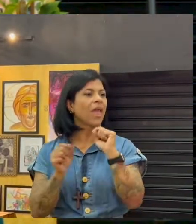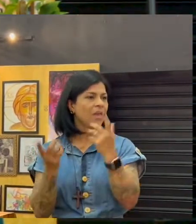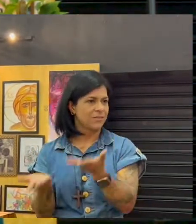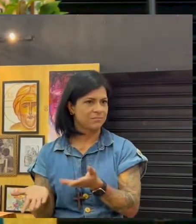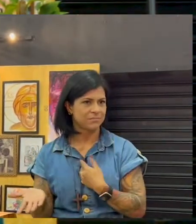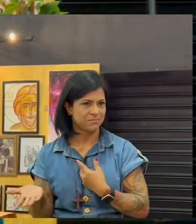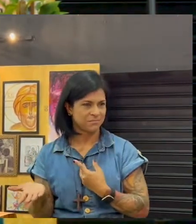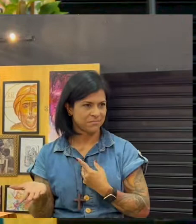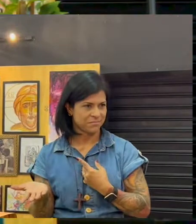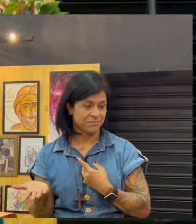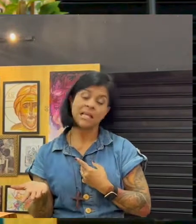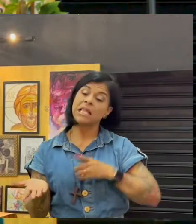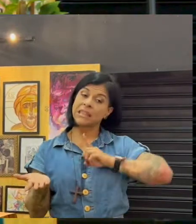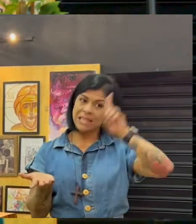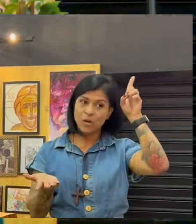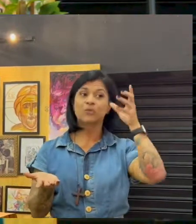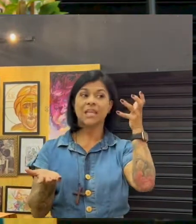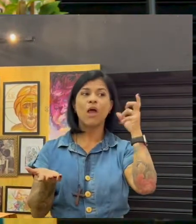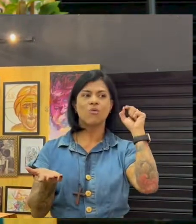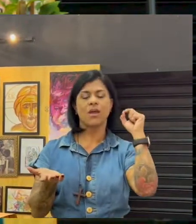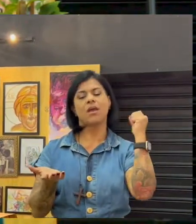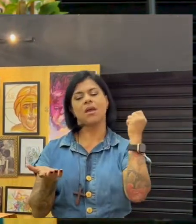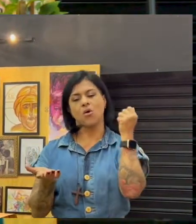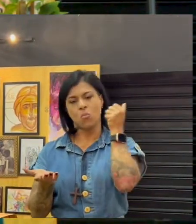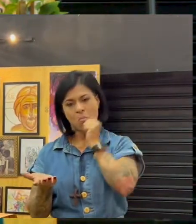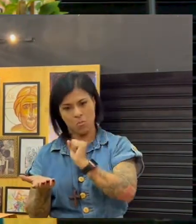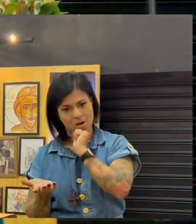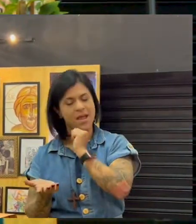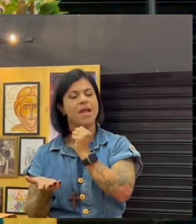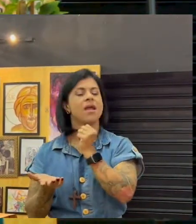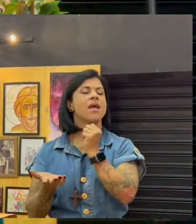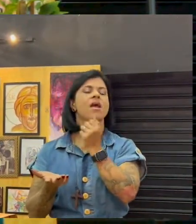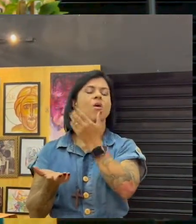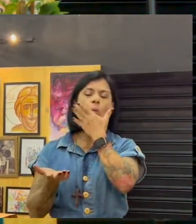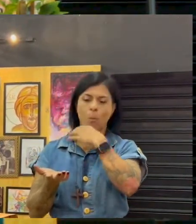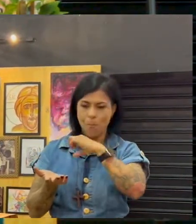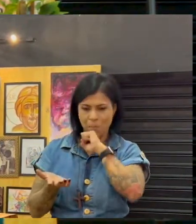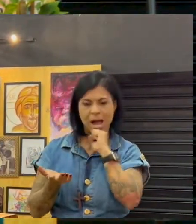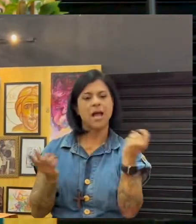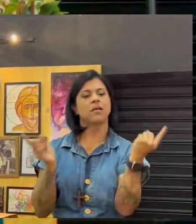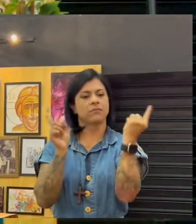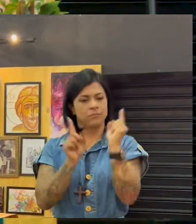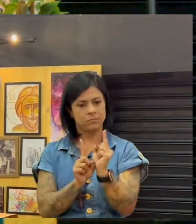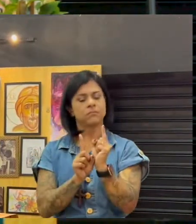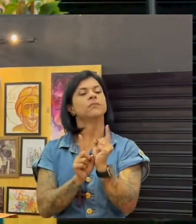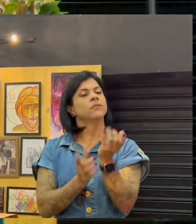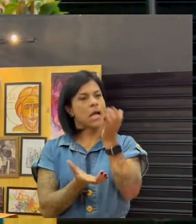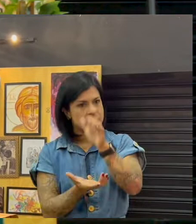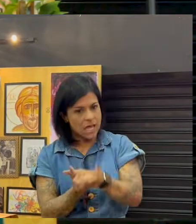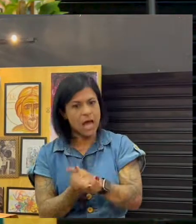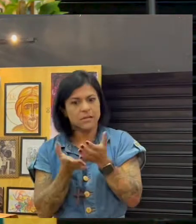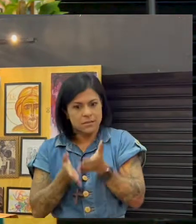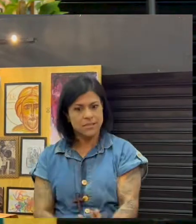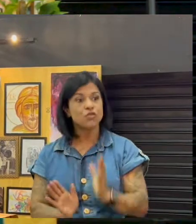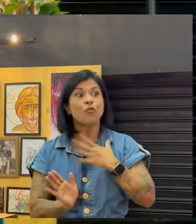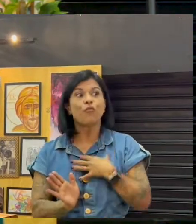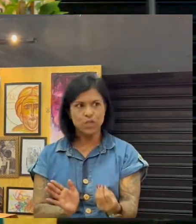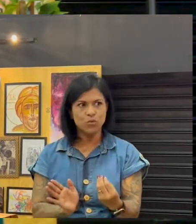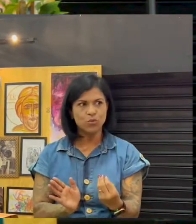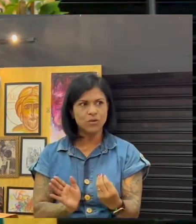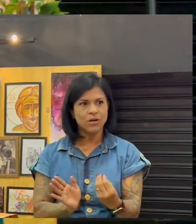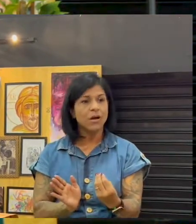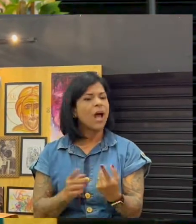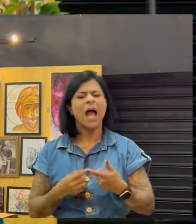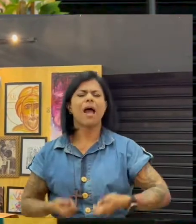também. Cuidar desse espaço, por isso que você precisa viver ele de forma que traga esperança para a sua vida. Senão você vai viver com aquele